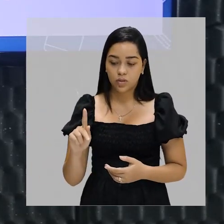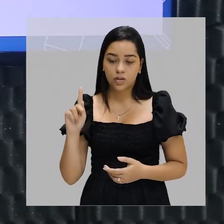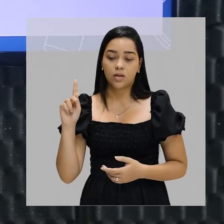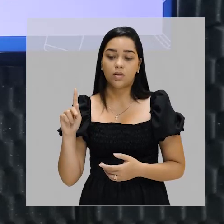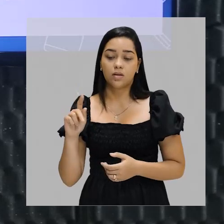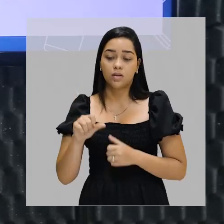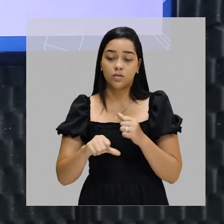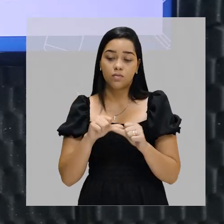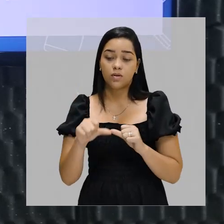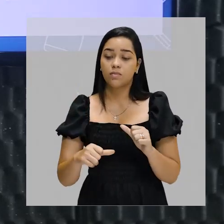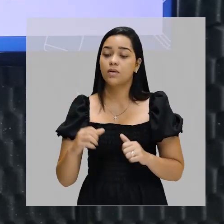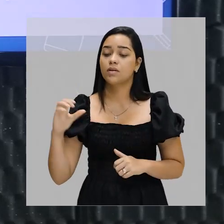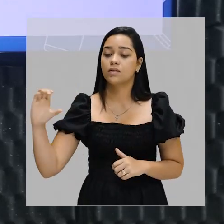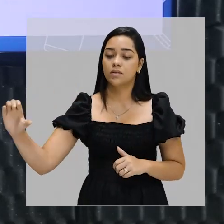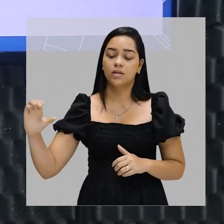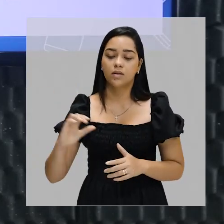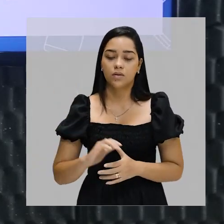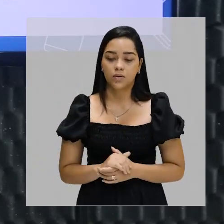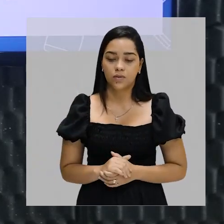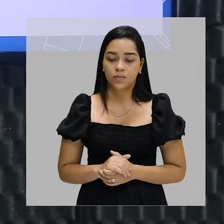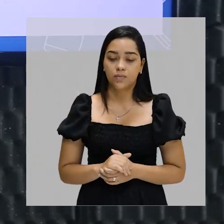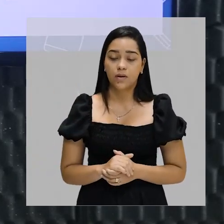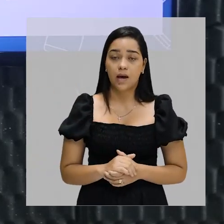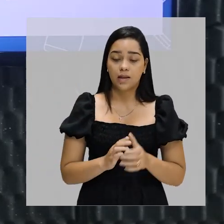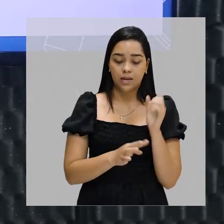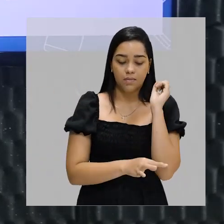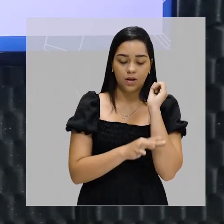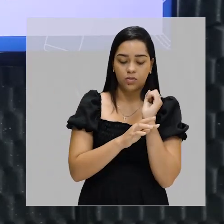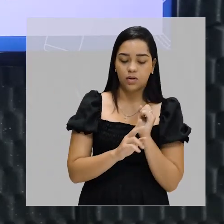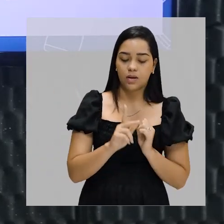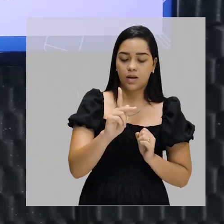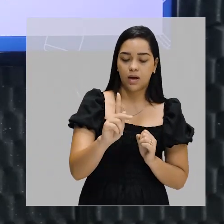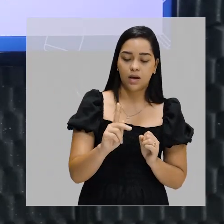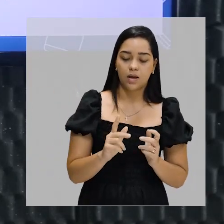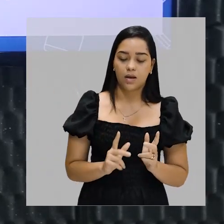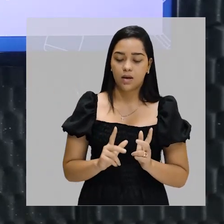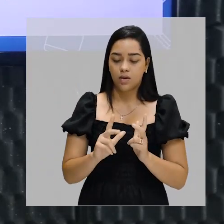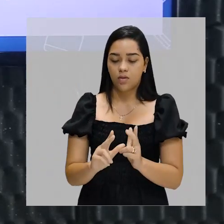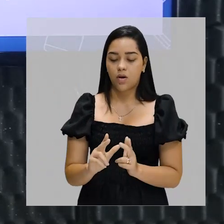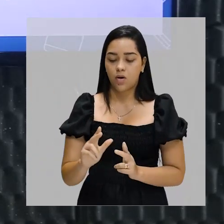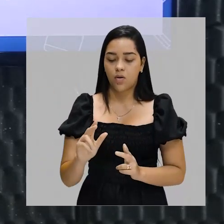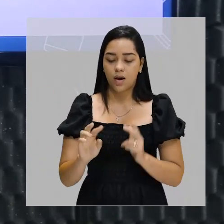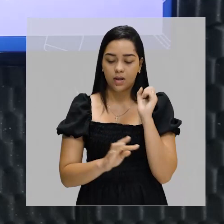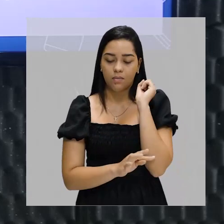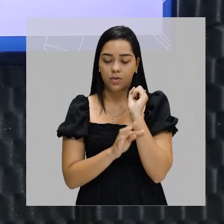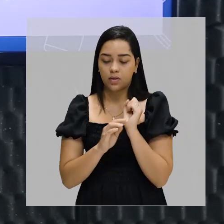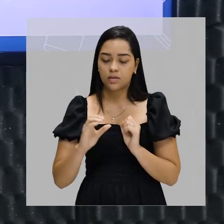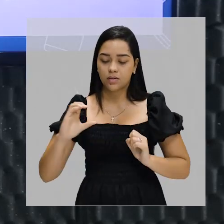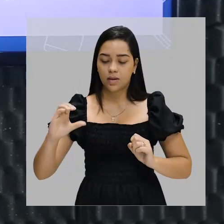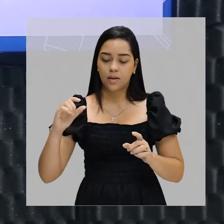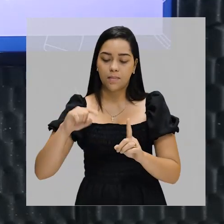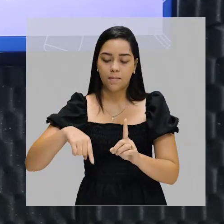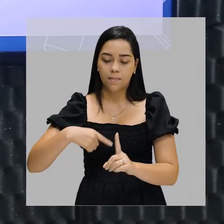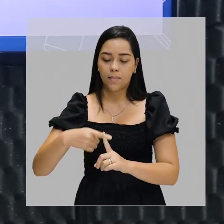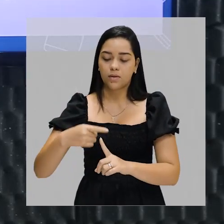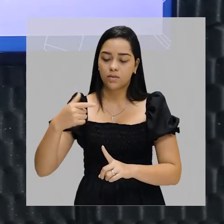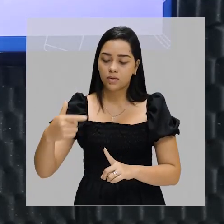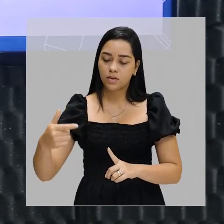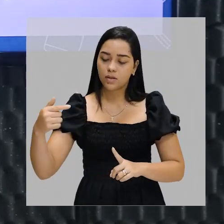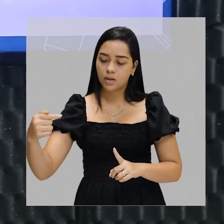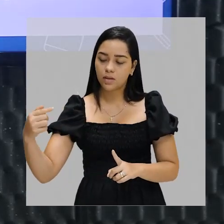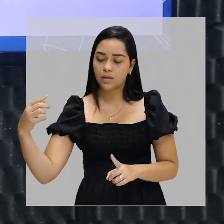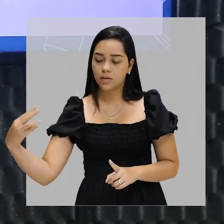em Celsius. Temperatura Kelvin igual a temperatura Celsius mais 273,